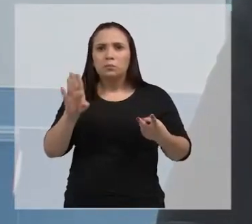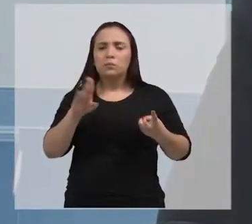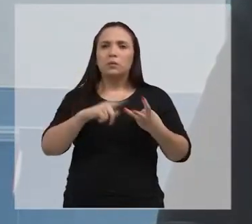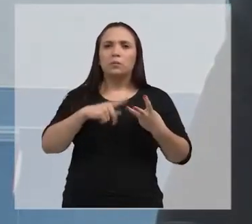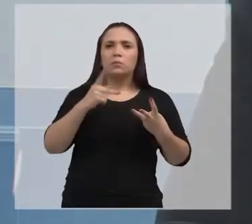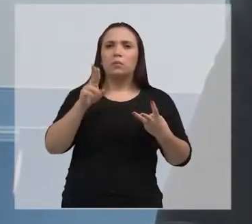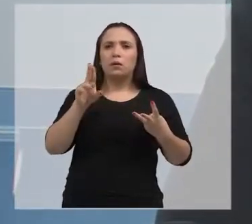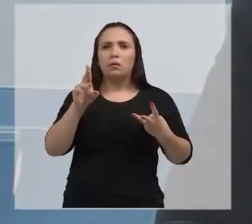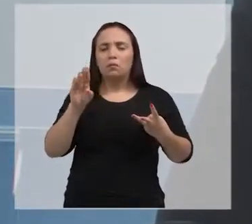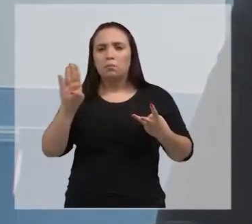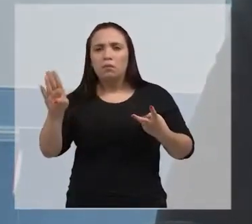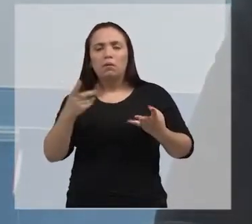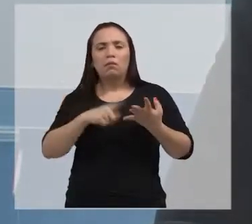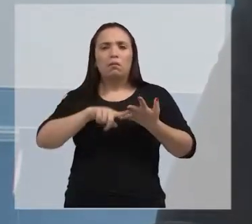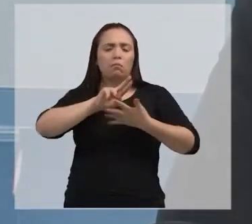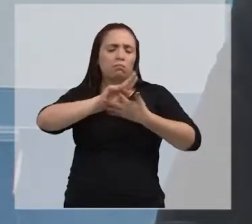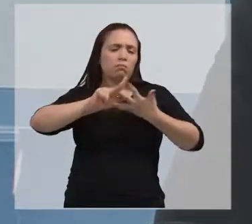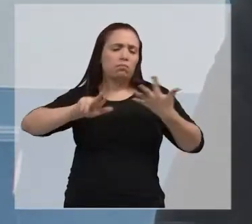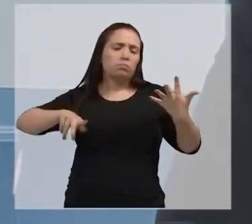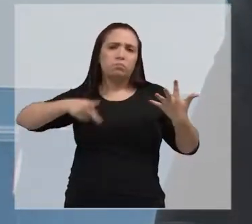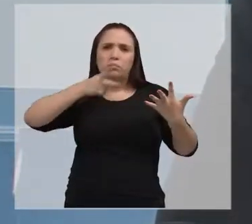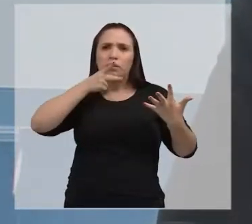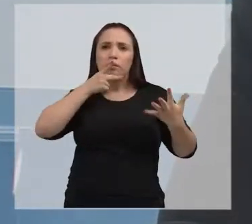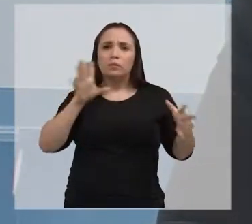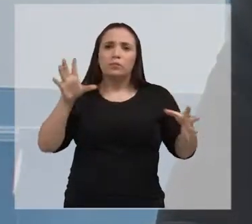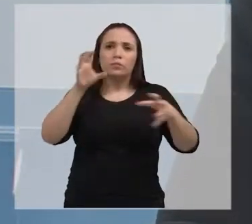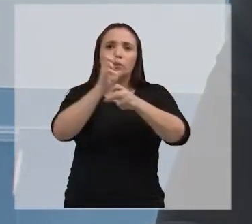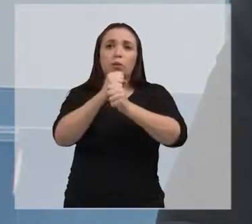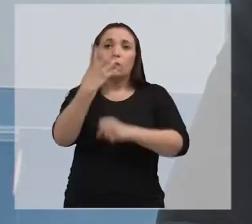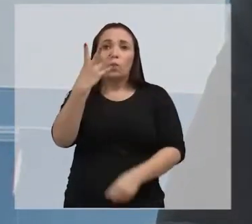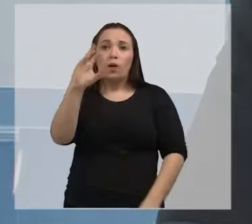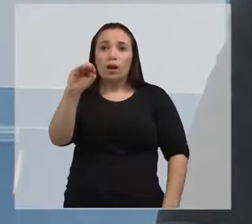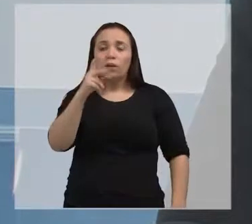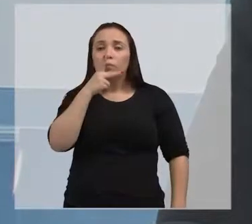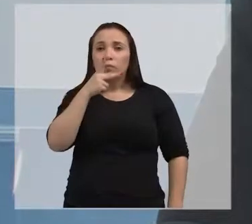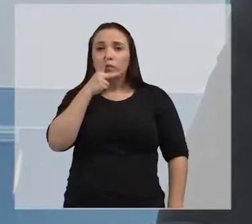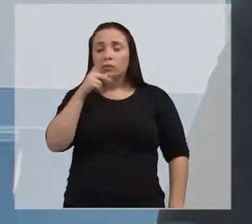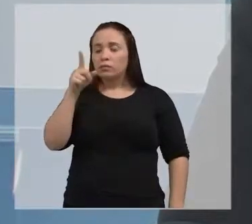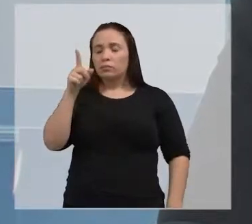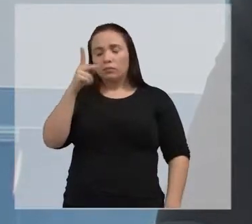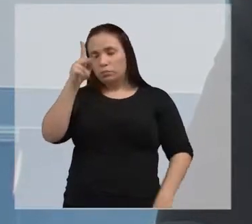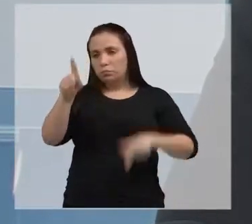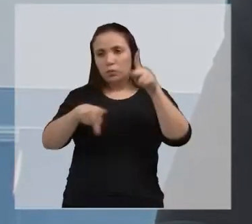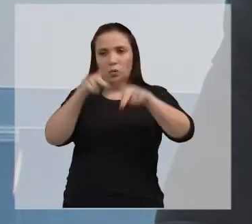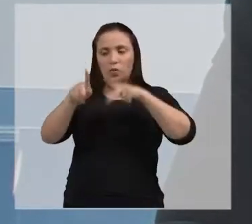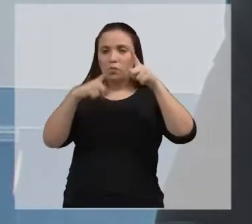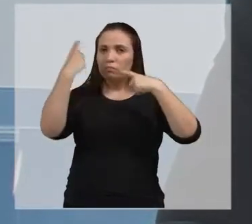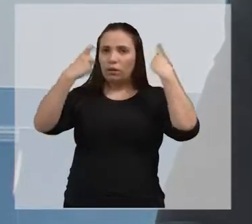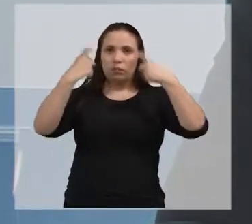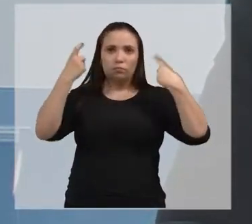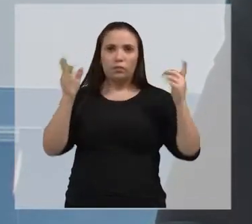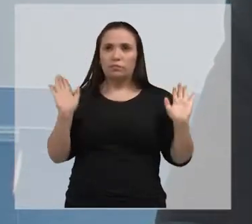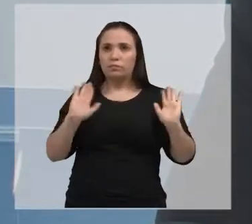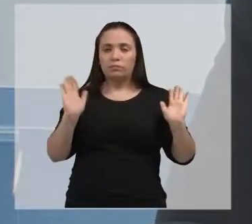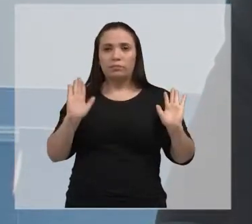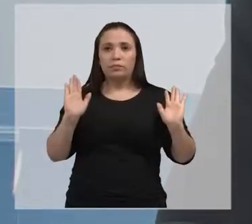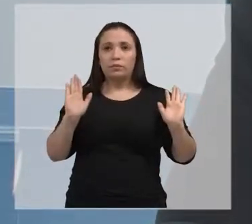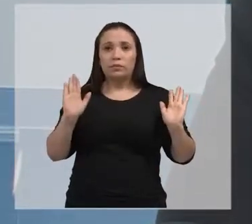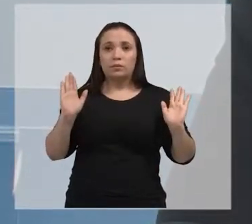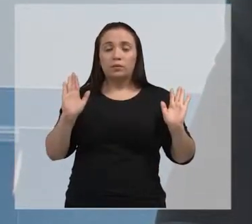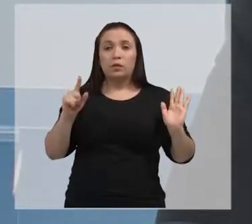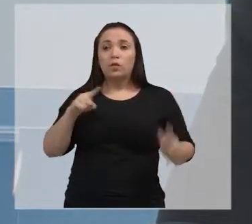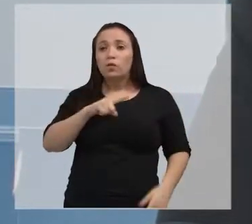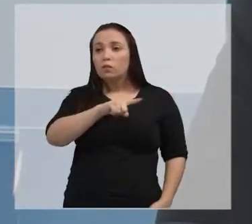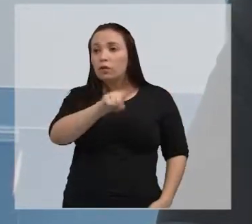do PCdoB, do PT, dos 40 partidos que tem nesse país. O brasileiro está preocupado com isso. Vocês ainda não